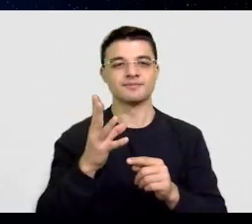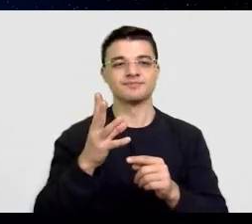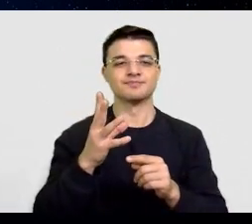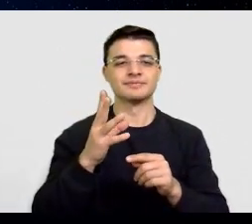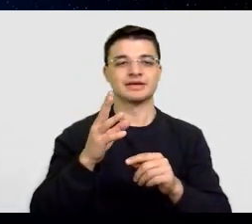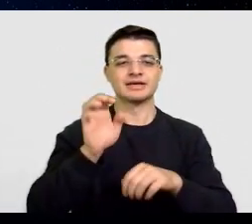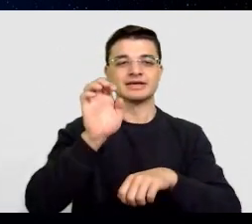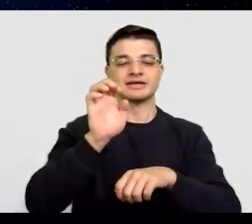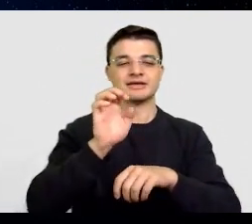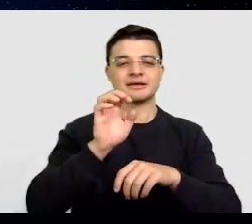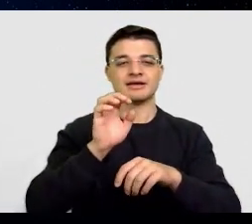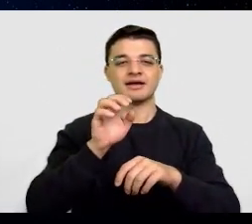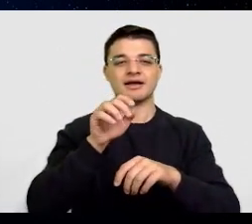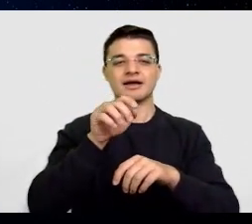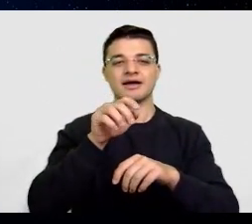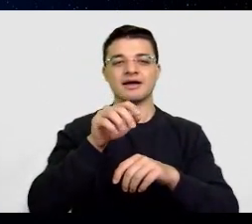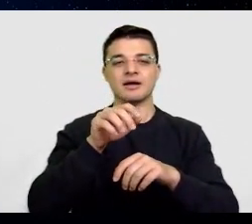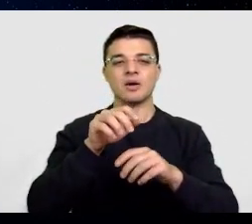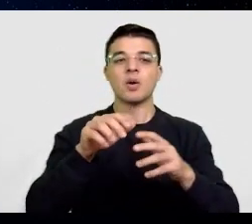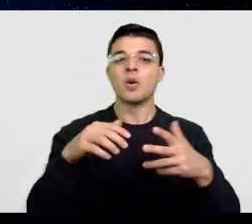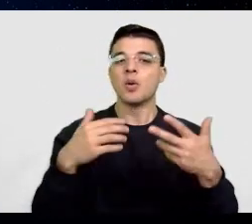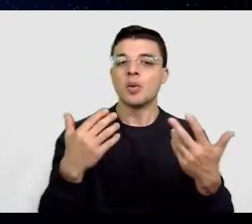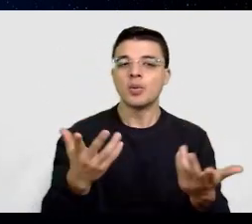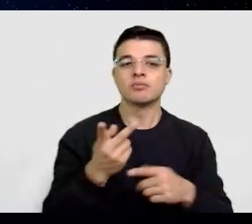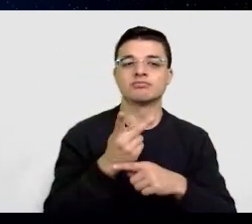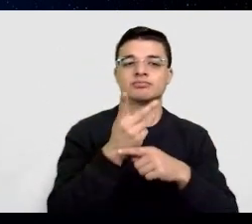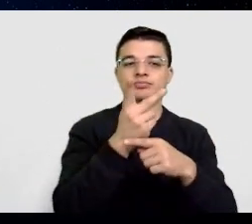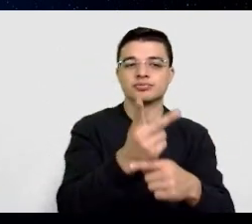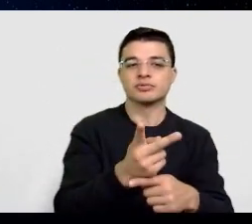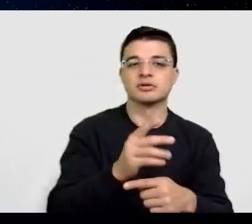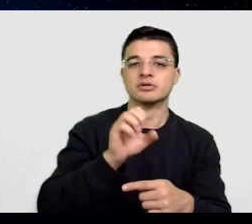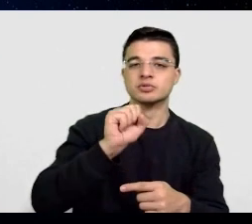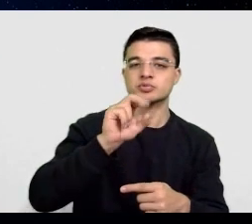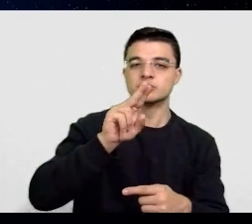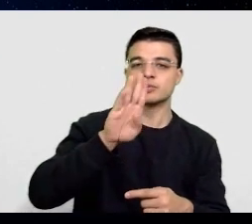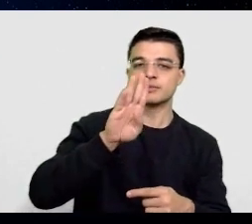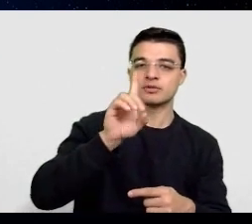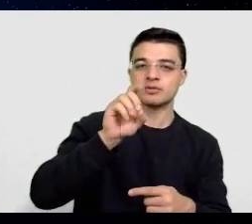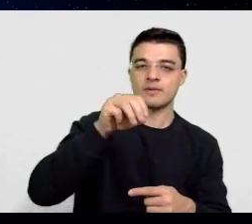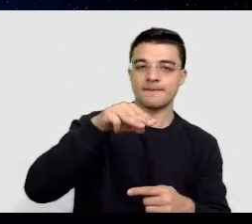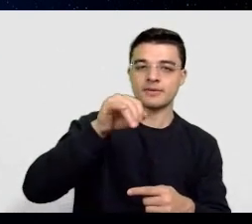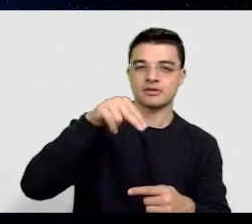internos, até a gente colocando termos que sejam comuns, que a gente